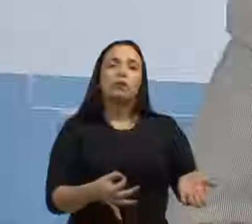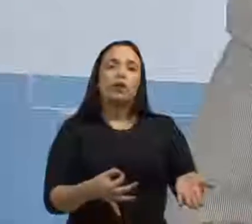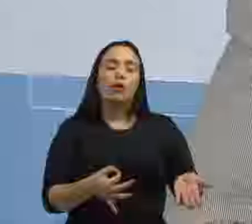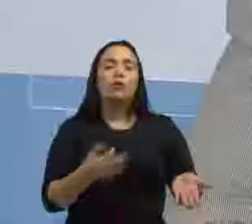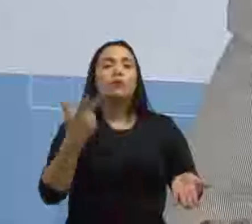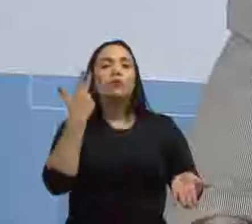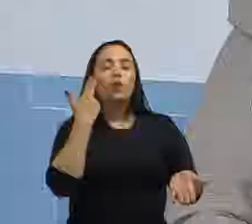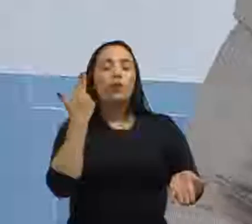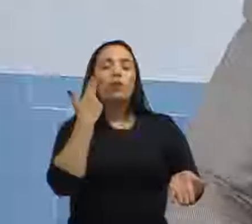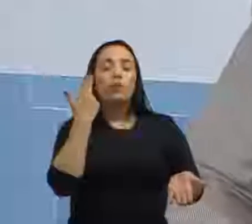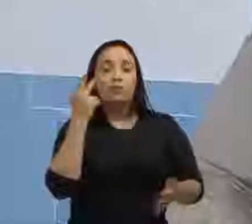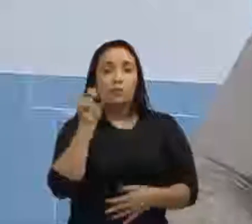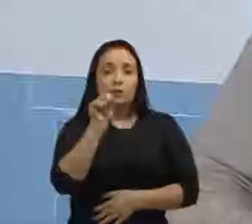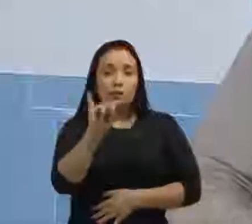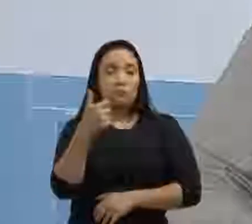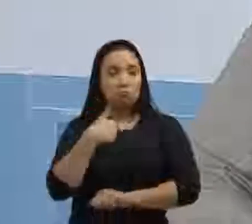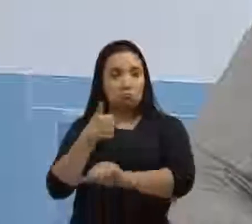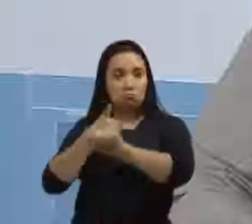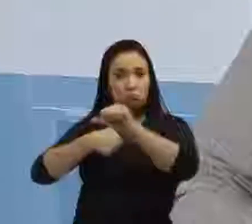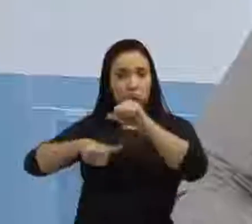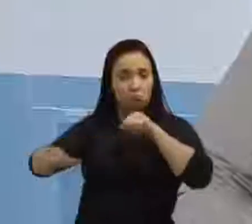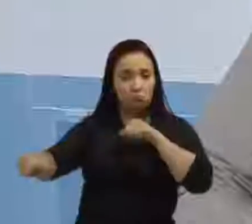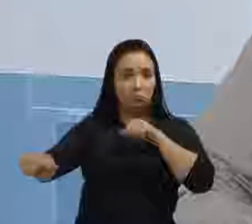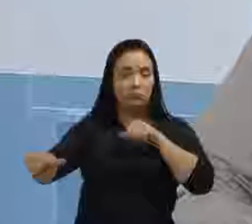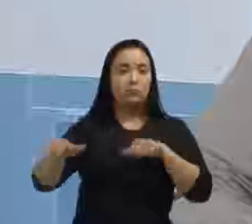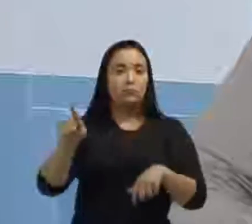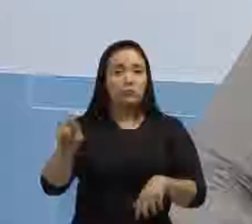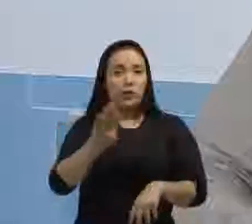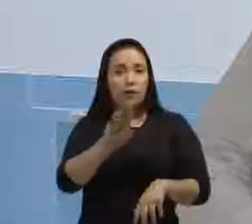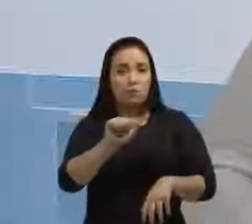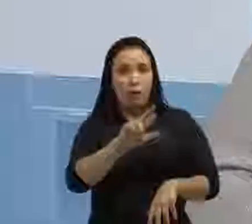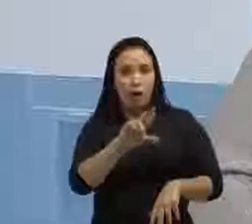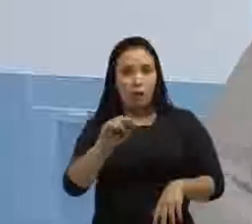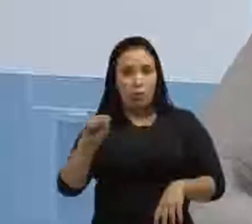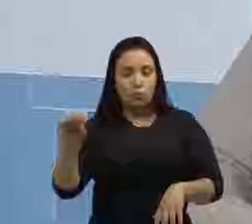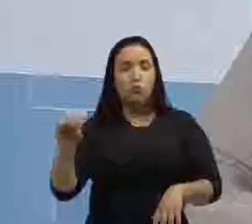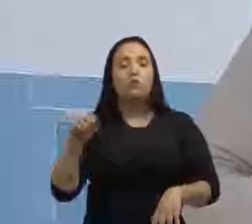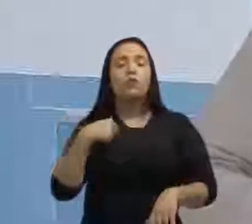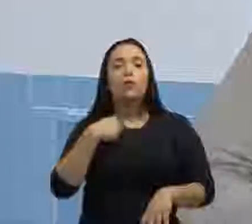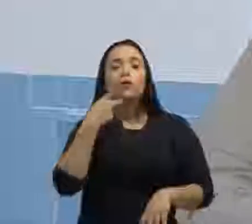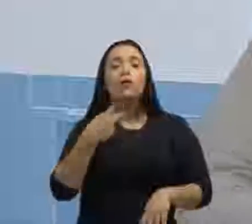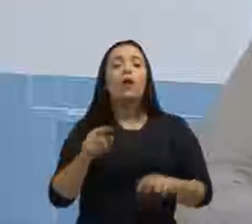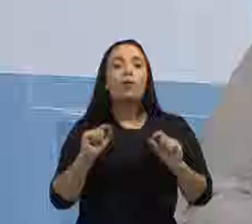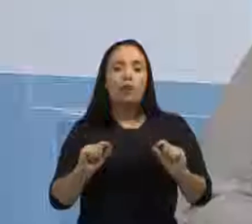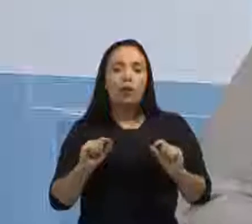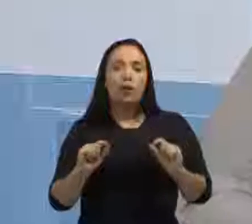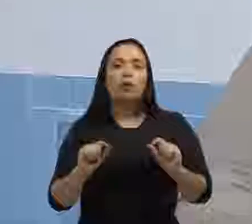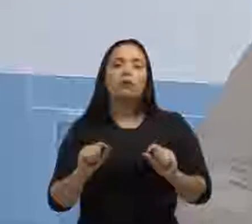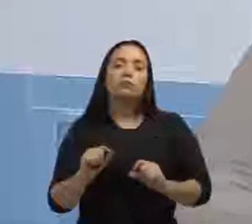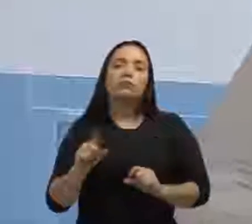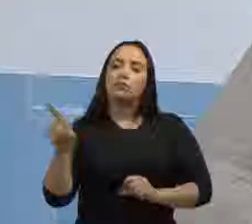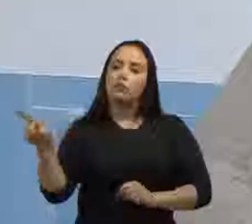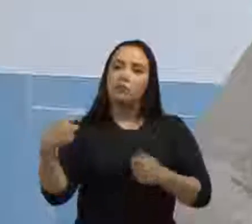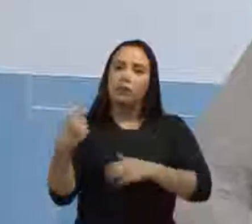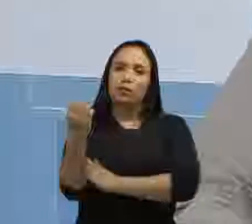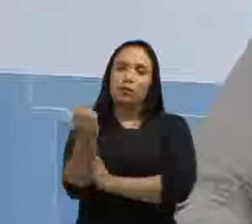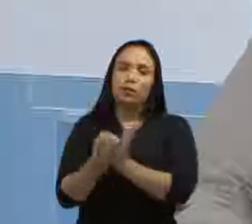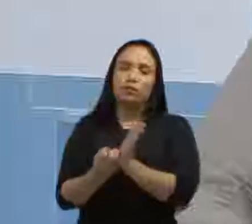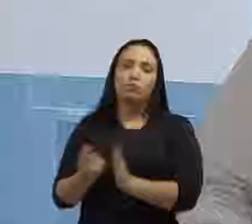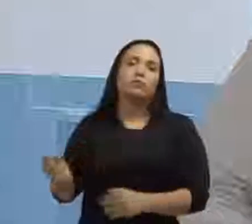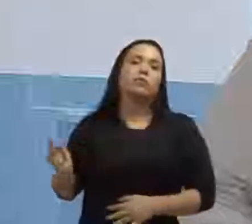acho que seja normal. Se eu fosse o senhor Barroso, eu tinha dito, olha, oficie e tal para